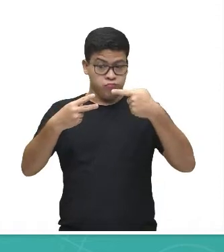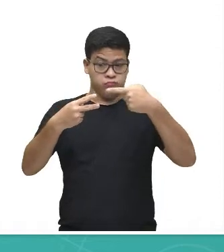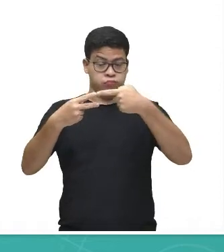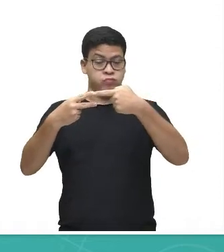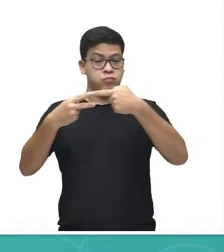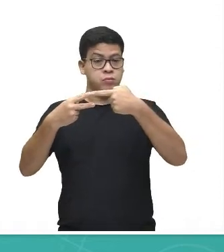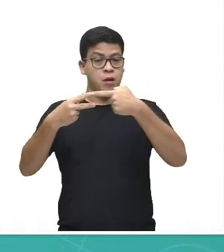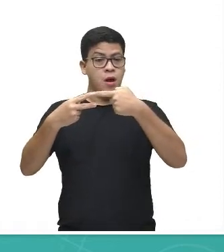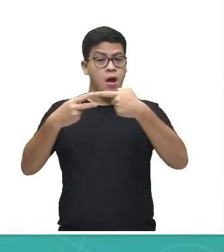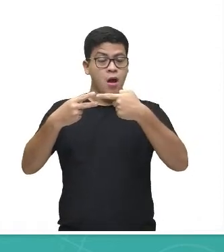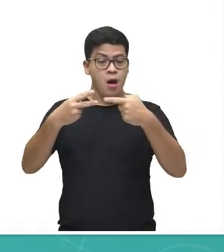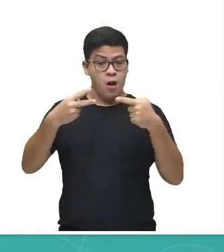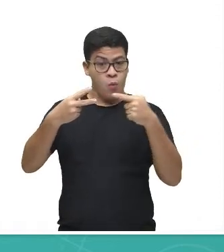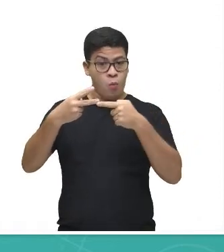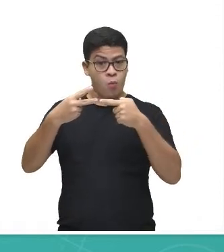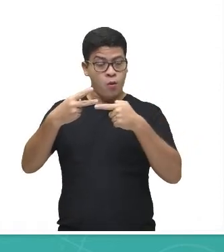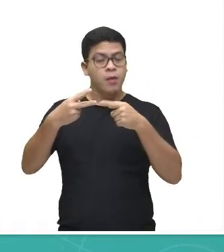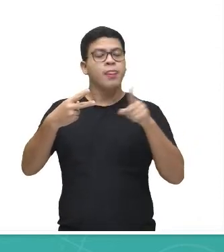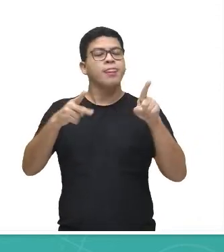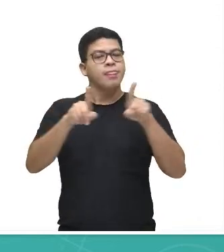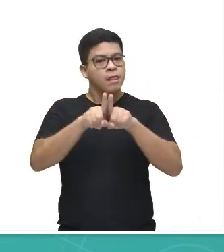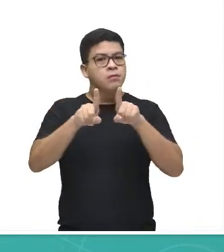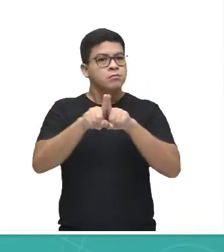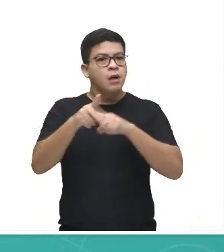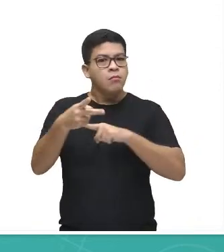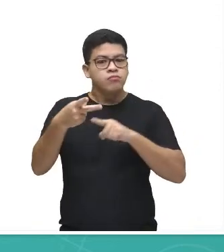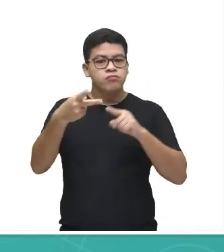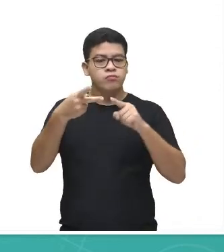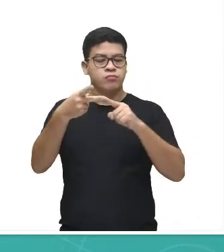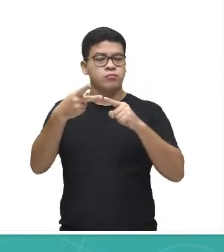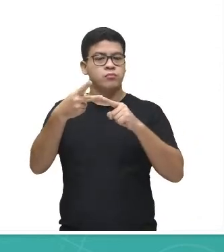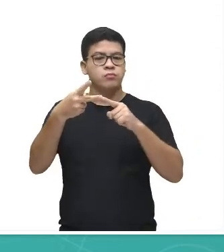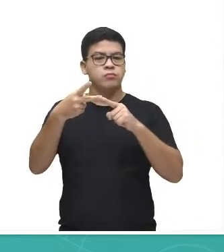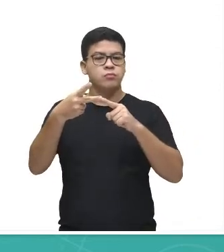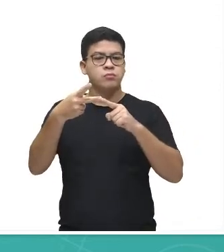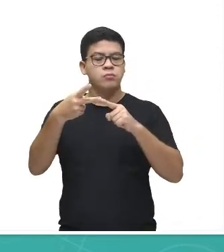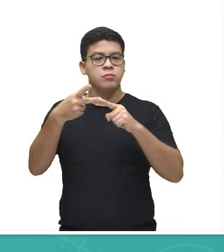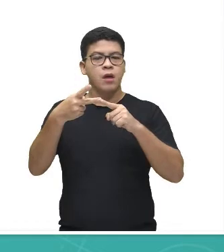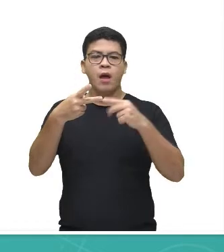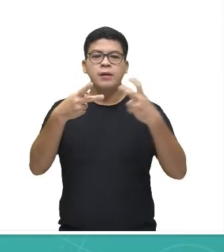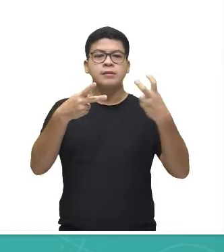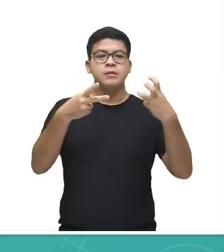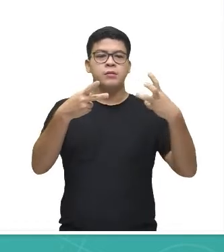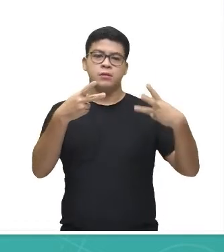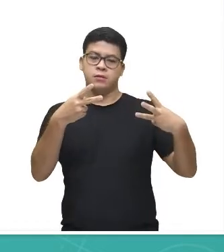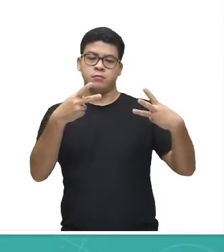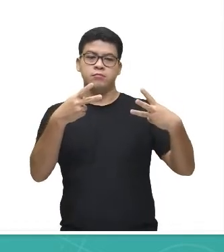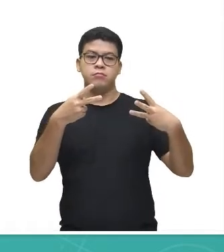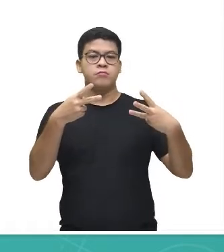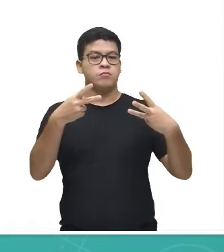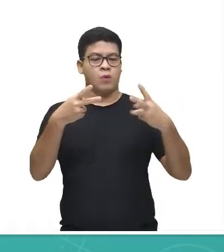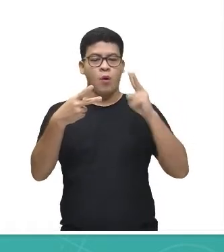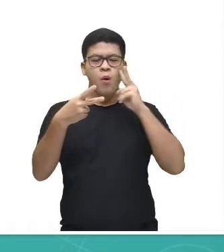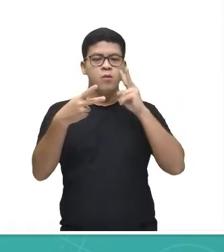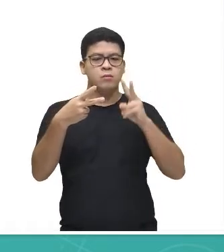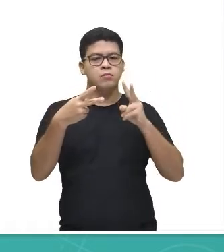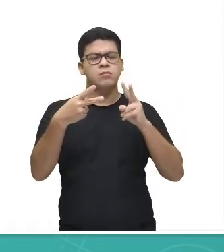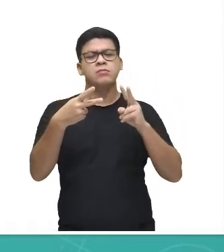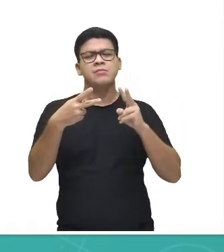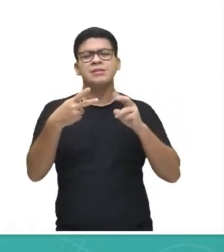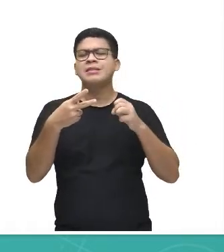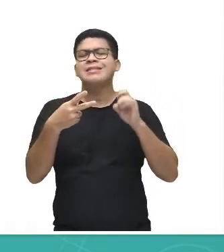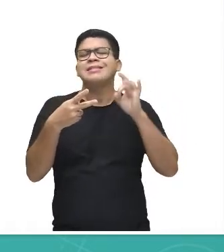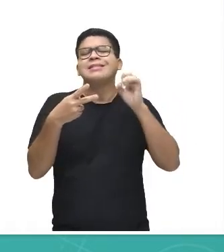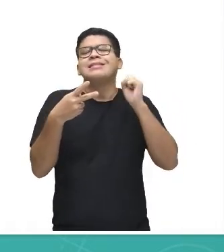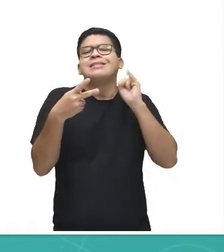O outro também vai ser parcela. Não tem problema ser igual, tá? É a parcela. Professor, se eu tivesse